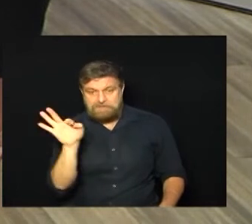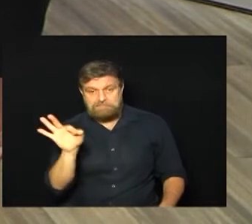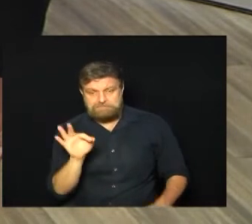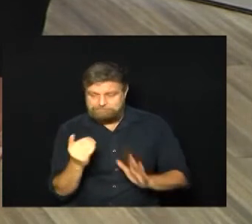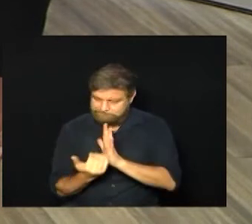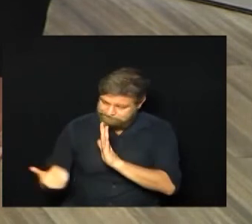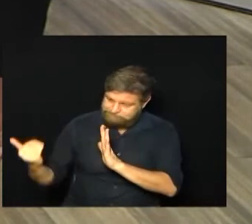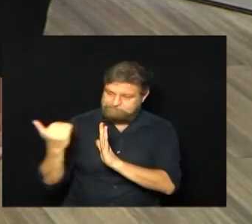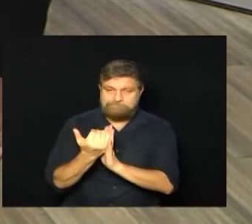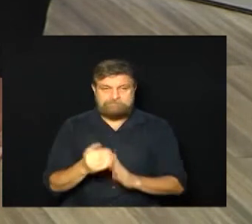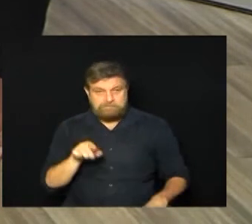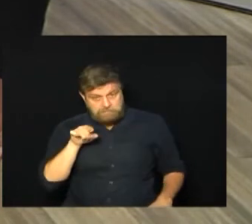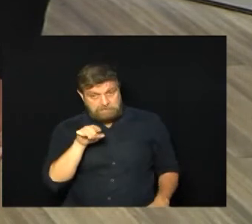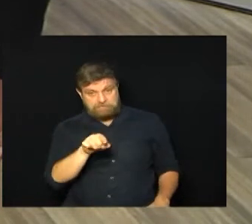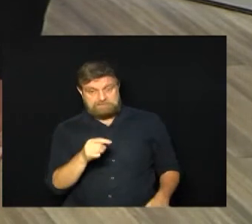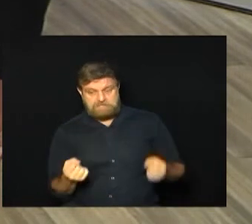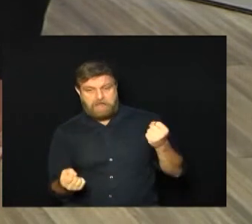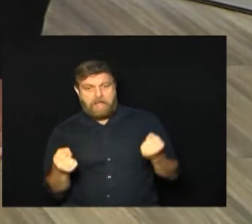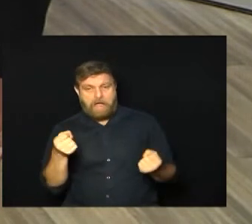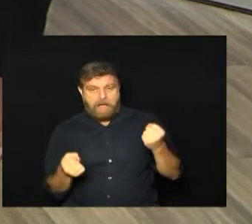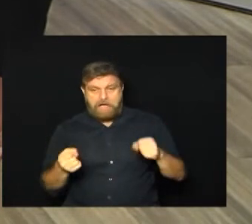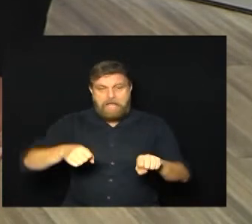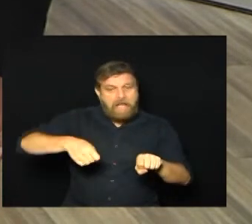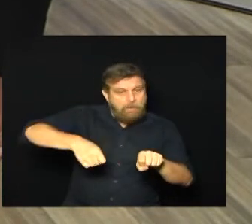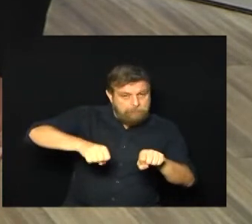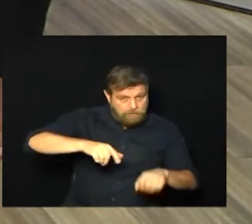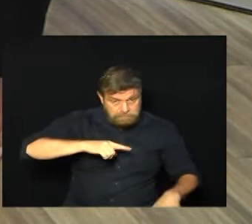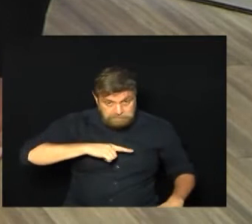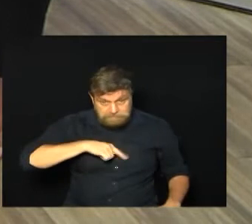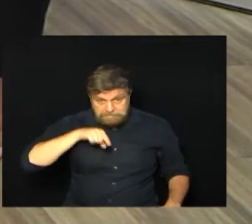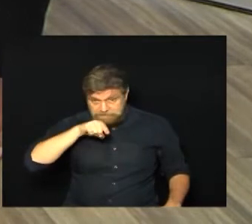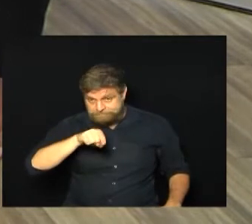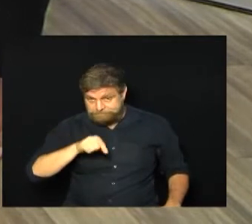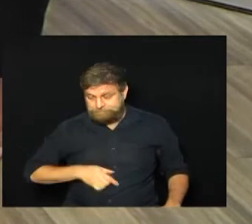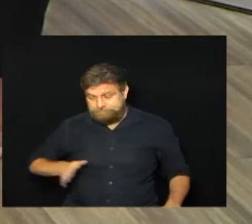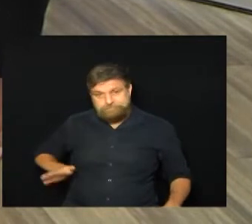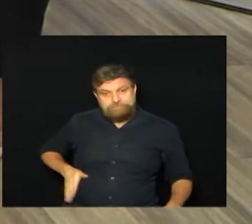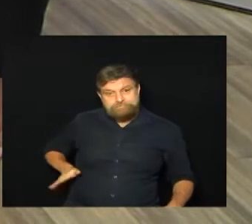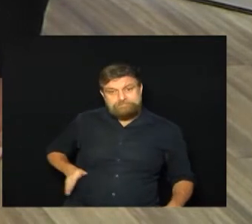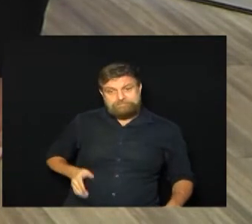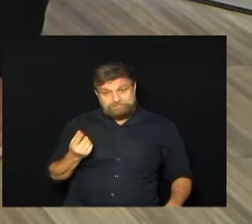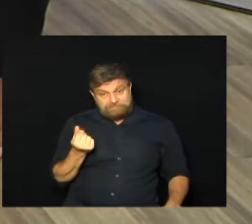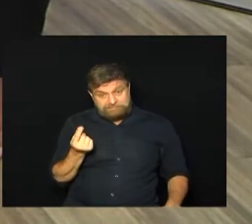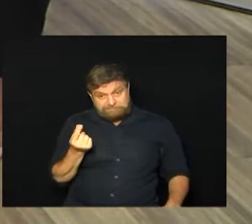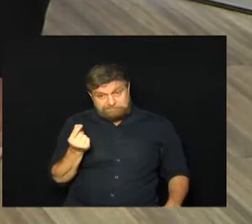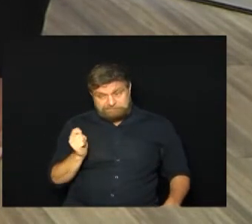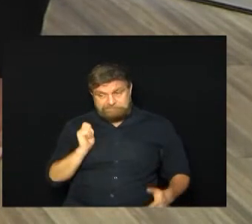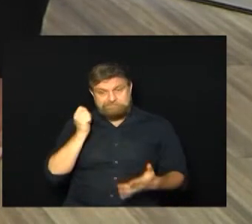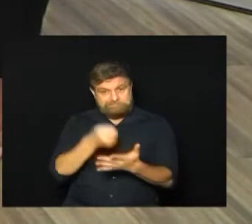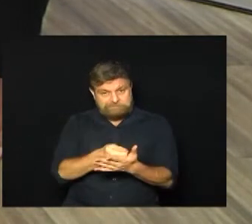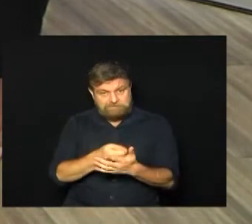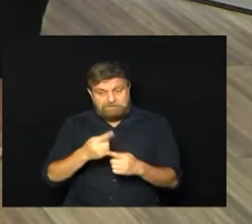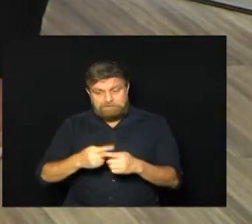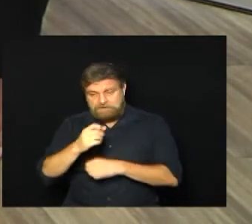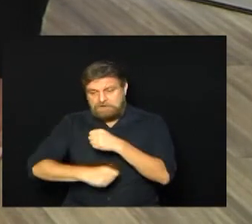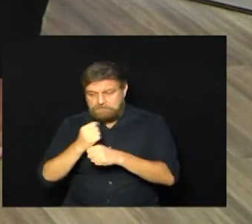46,04%. Então, você, consumidor, você que tem o seu veículo, já prepare o bolso, porque neste início de ano a gente já teve